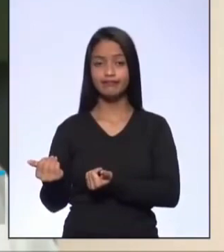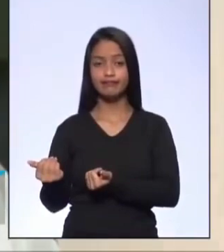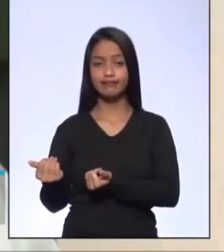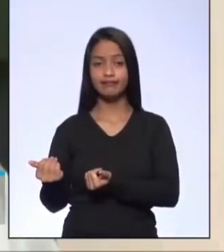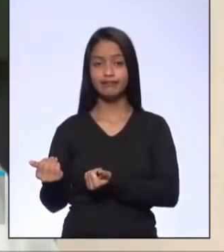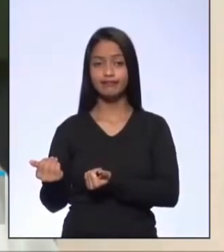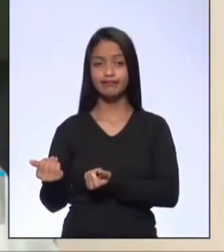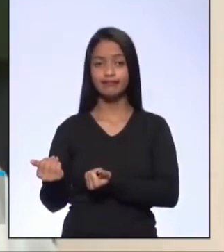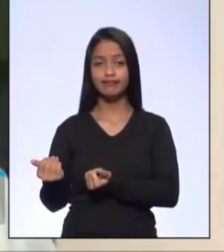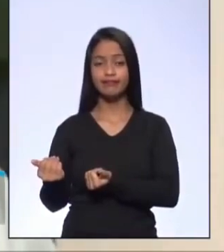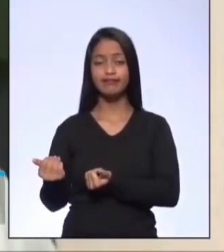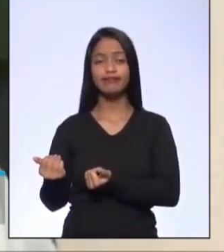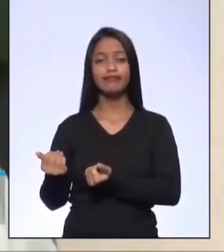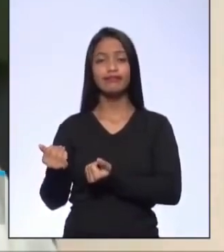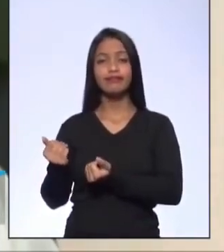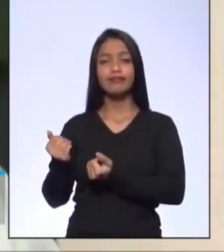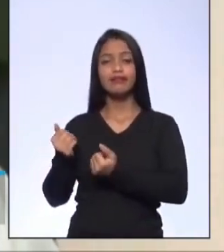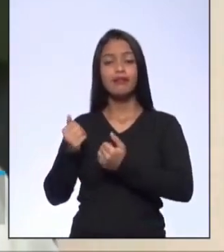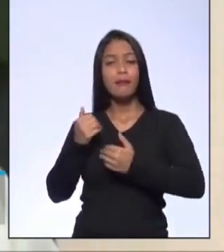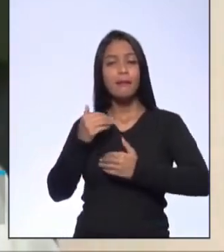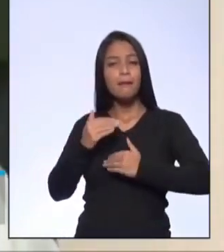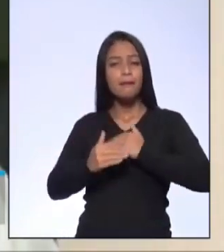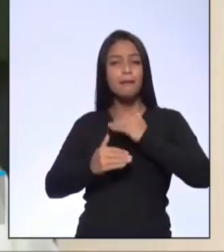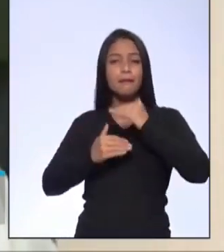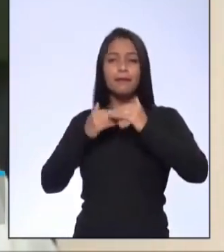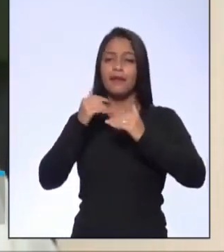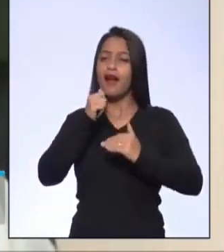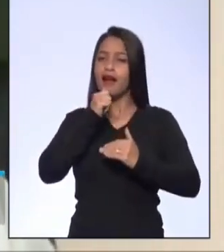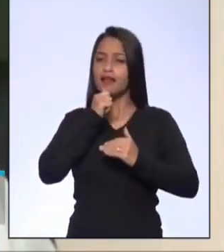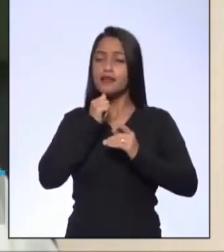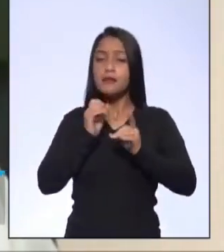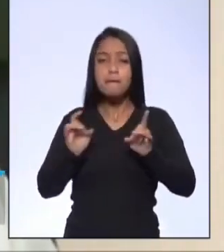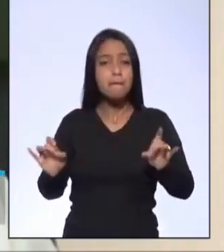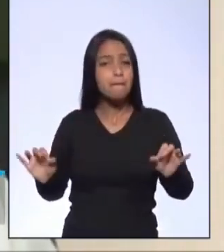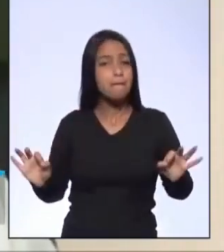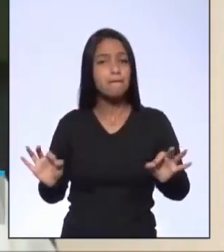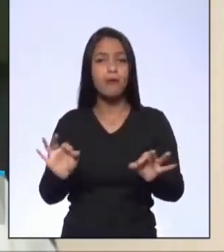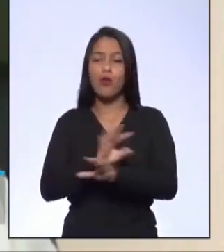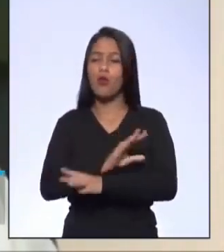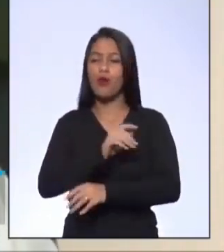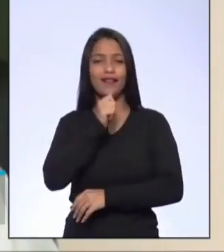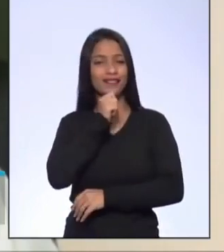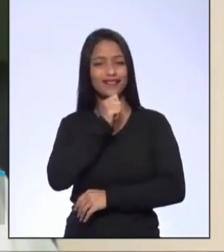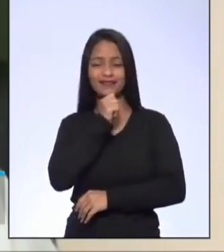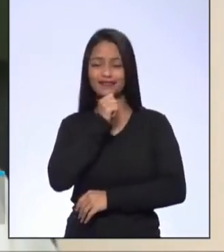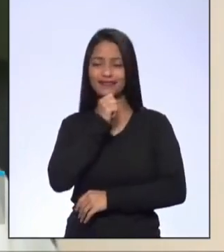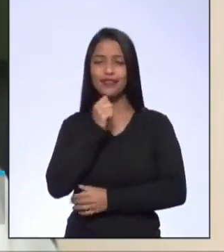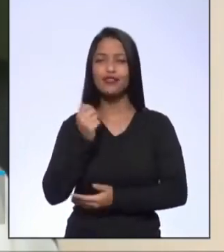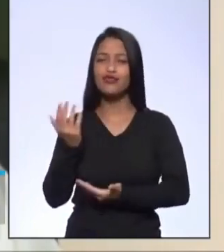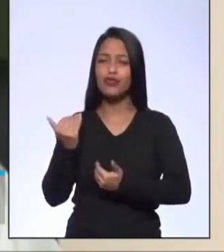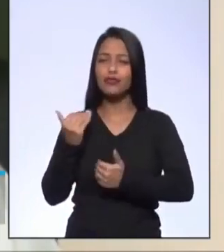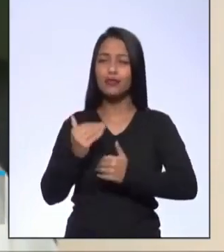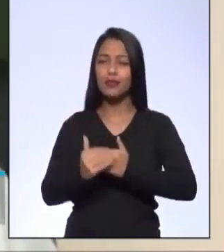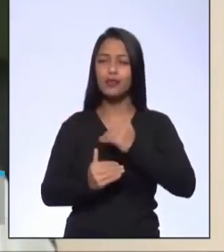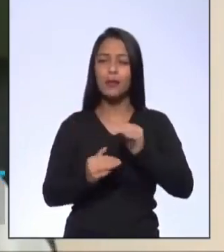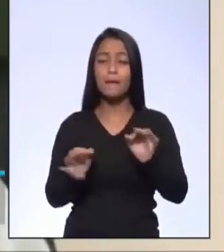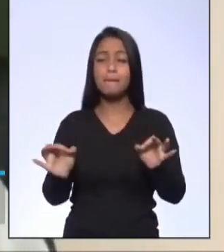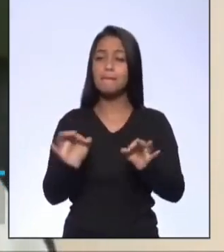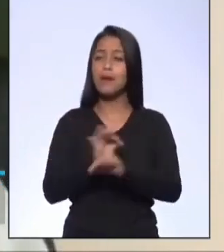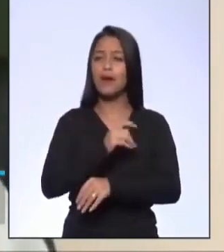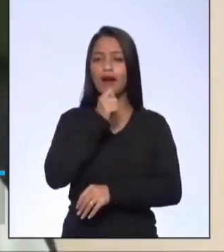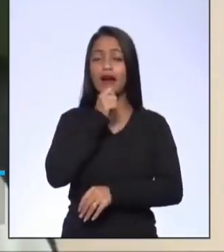isso aqui está ainda desenvolvendo. Tudo na gente está desenvolvendo o tempo todo. Mas na adolescência, isso está desenvolvendo. Então, às vezes está